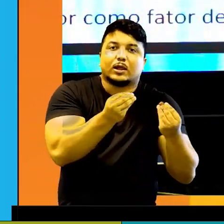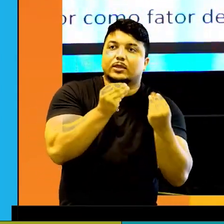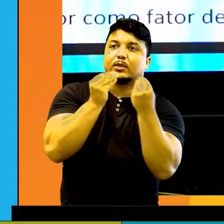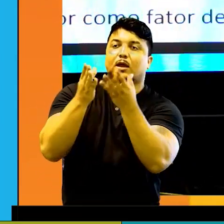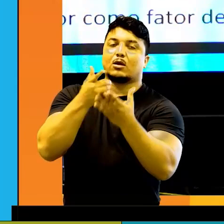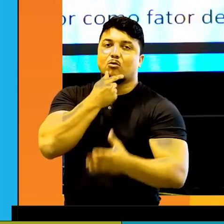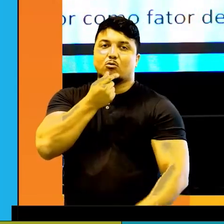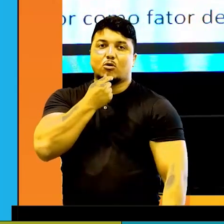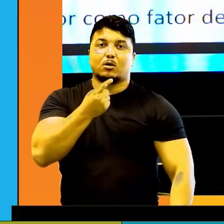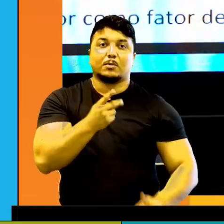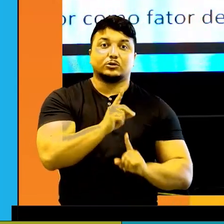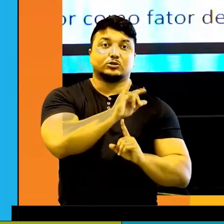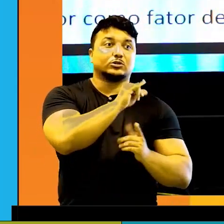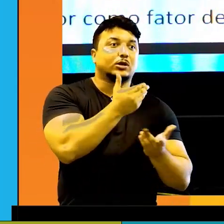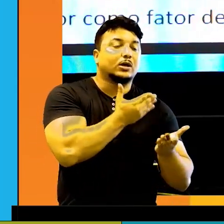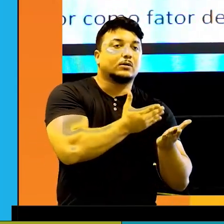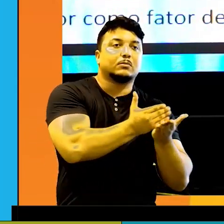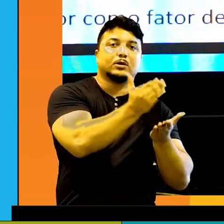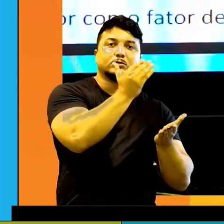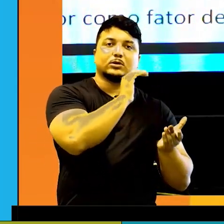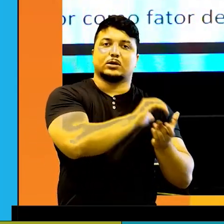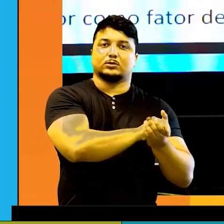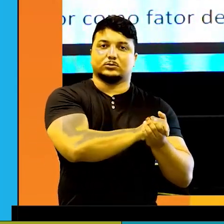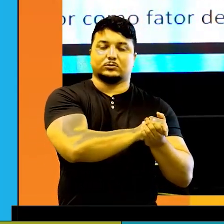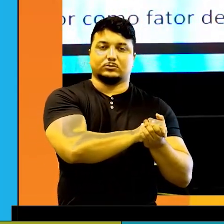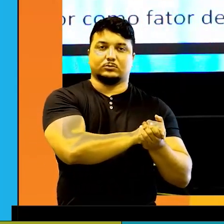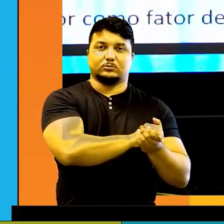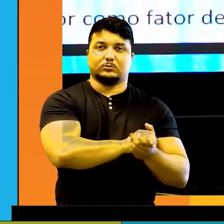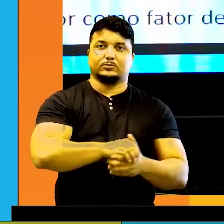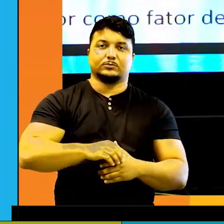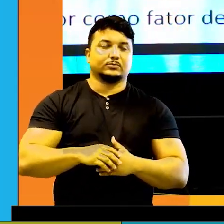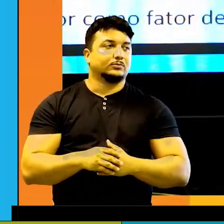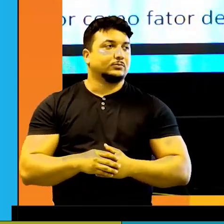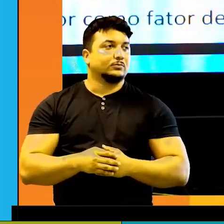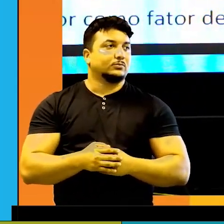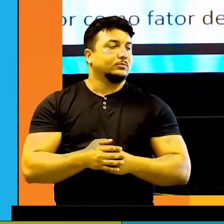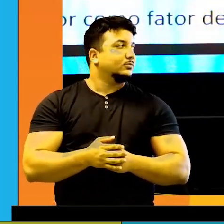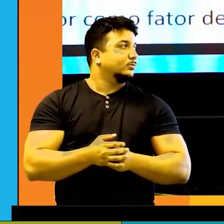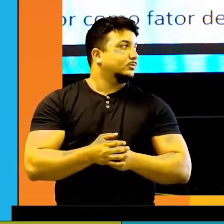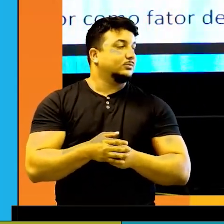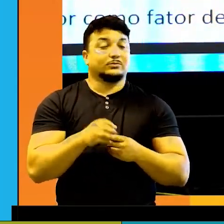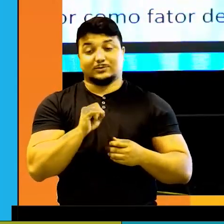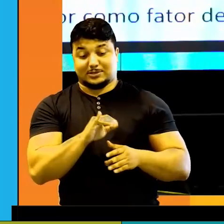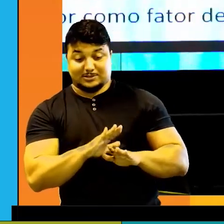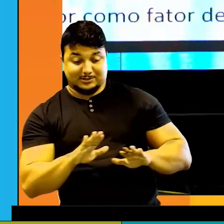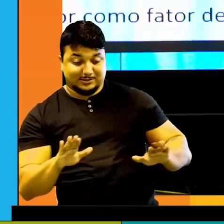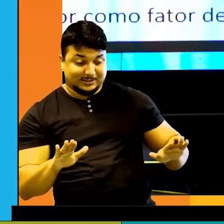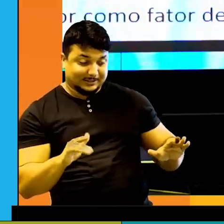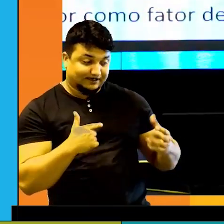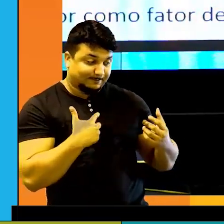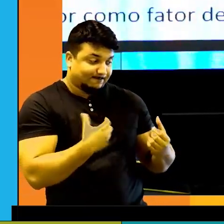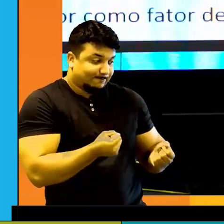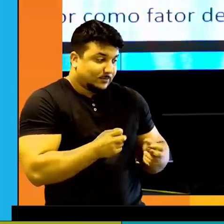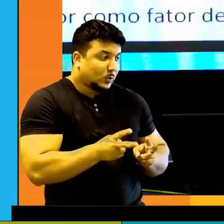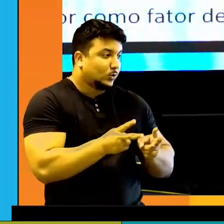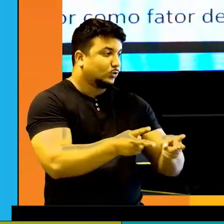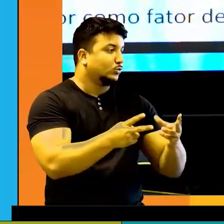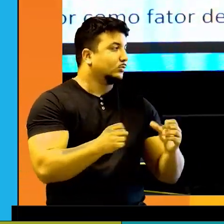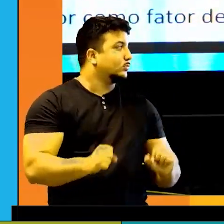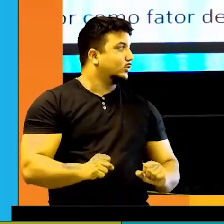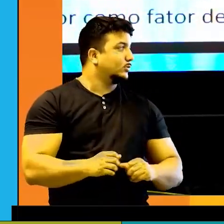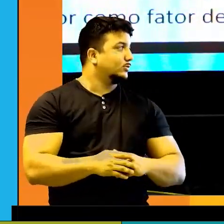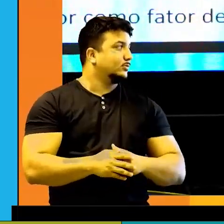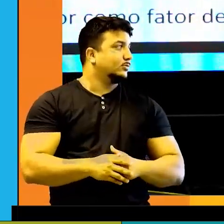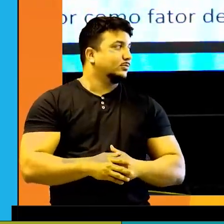ele desde o dia do casamento, a data era do casamento. Ele, sendo assim, continuemos,